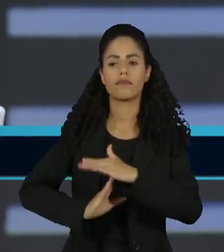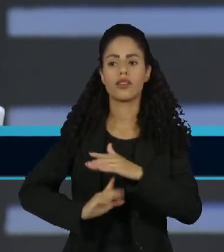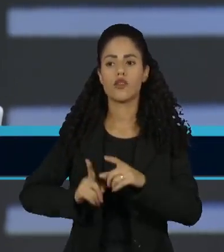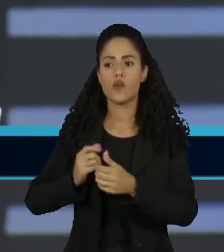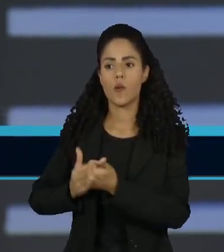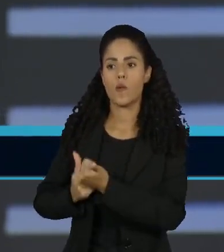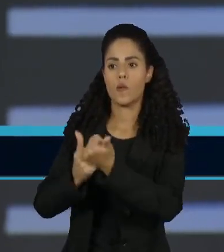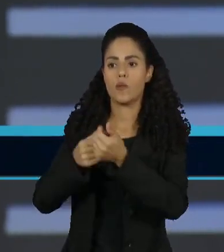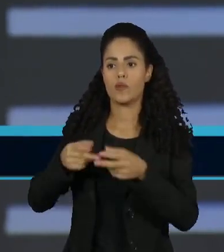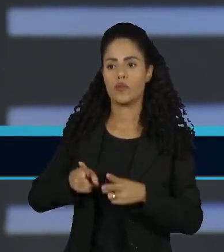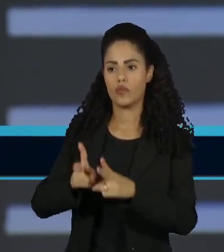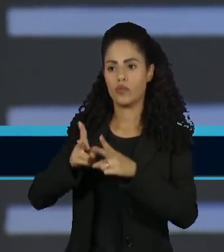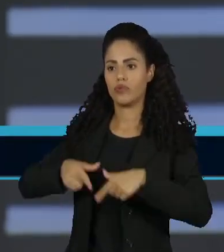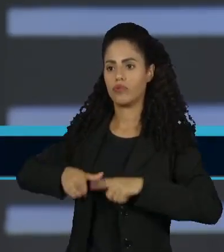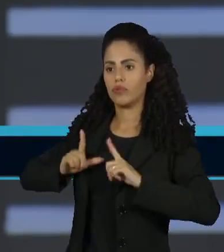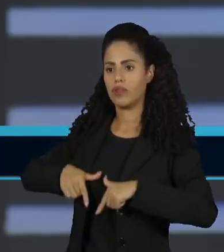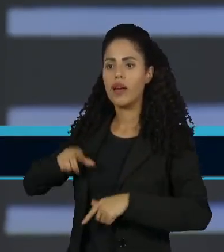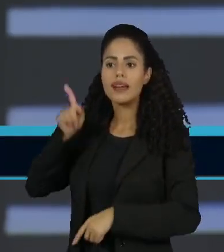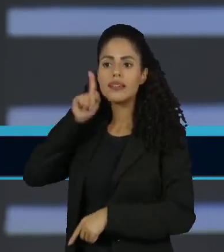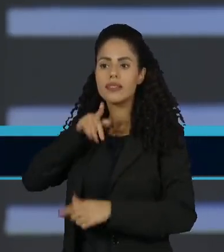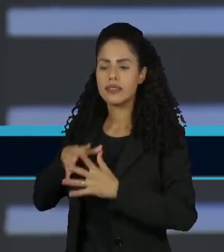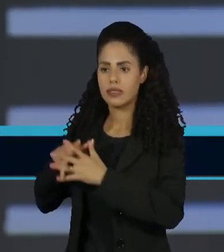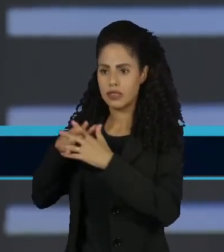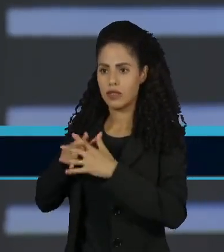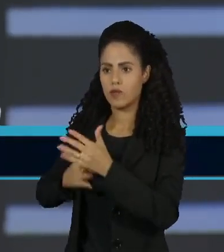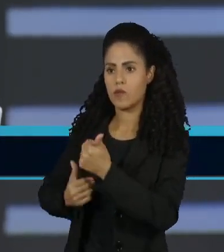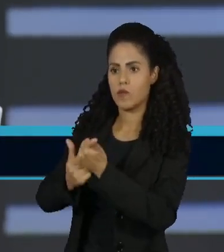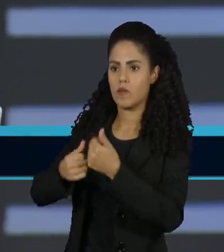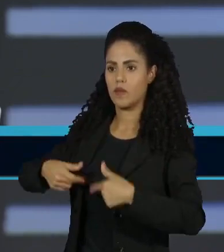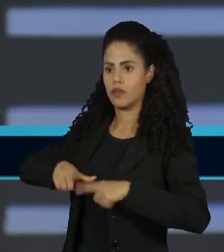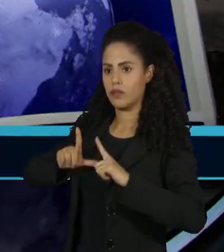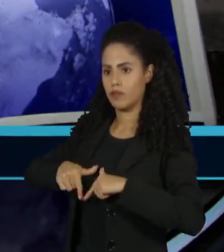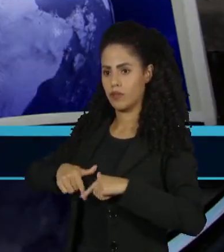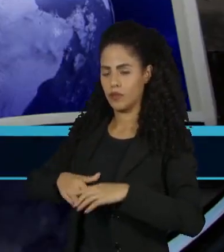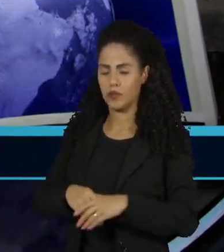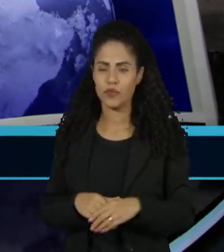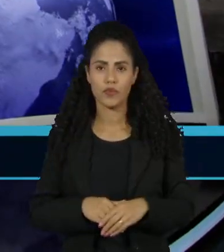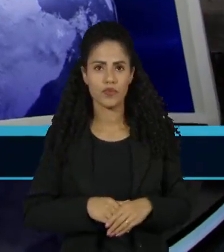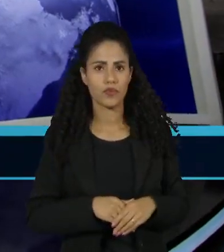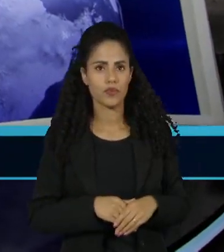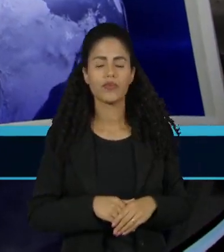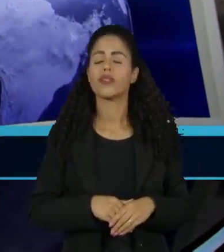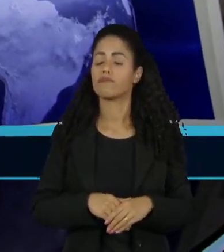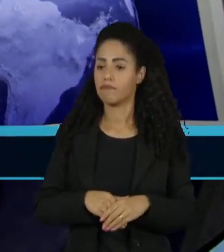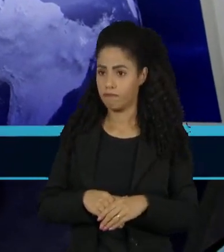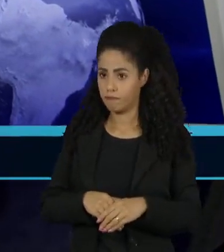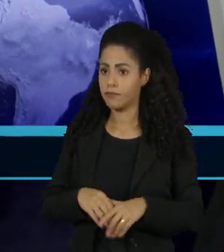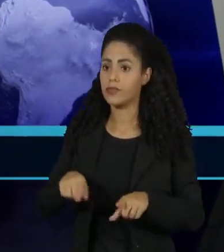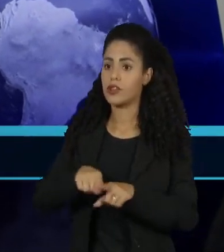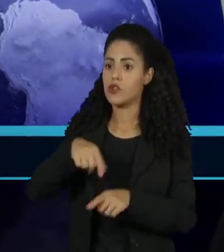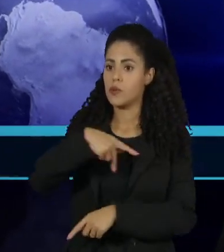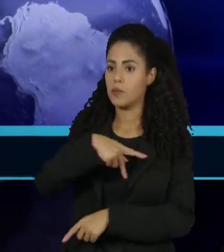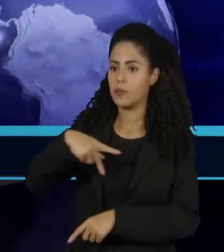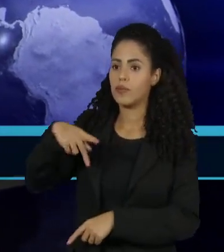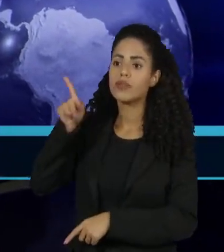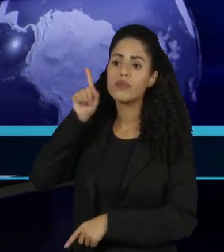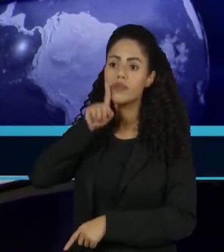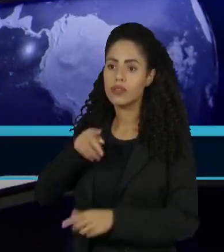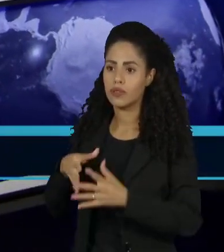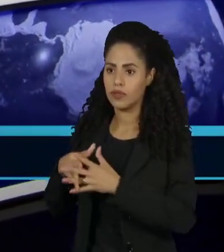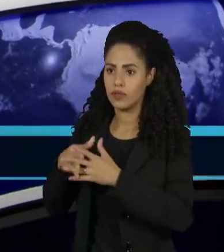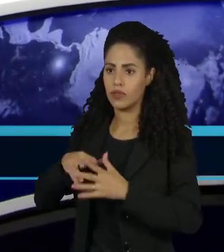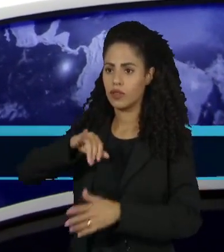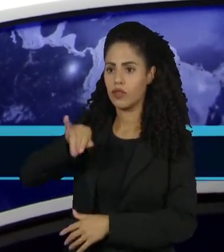apoio incondicional dos Estados Unidos a Israel nesse momento. Lacerda, e o presidente, falando nos Estados Unidos, né, o presidente Joe Biden